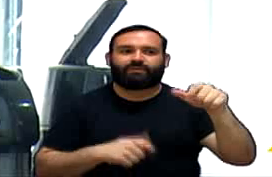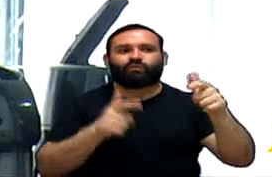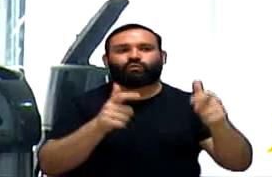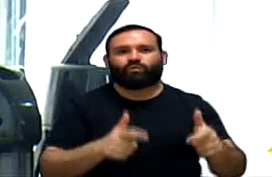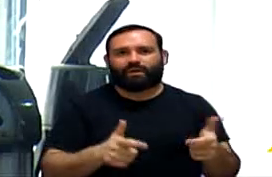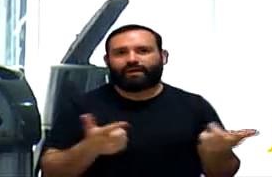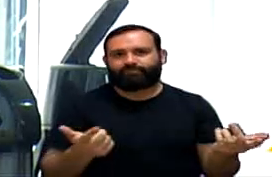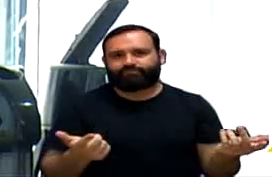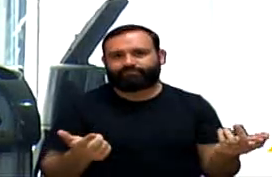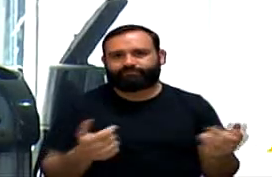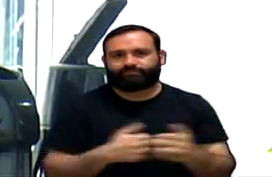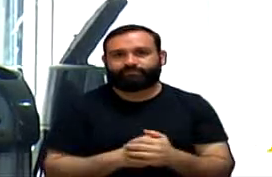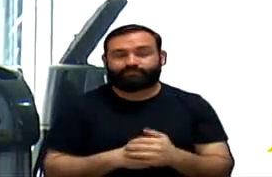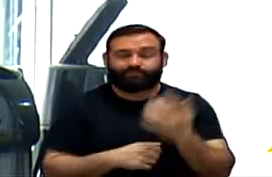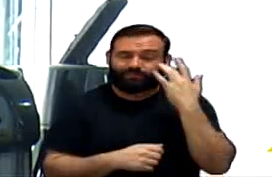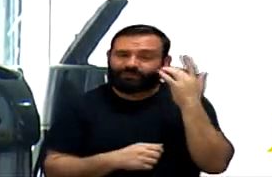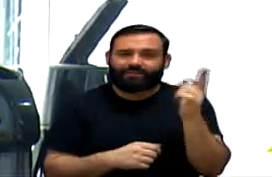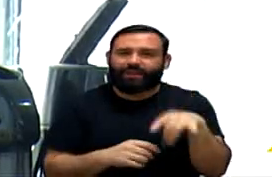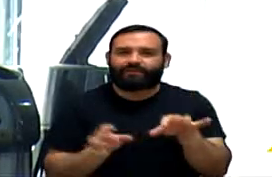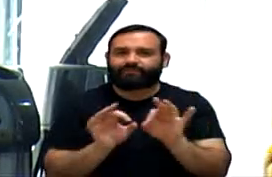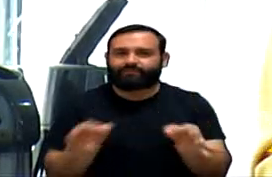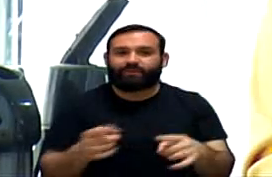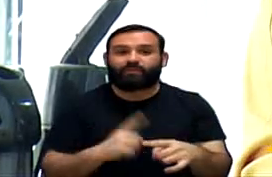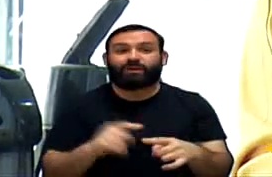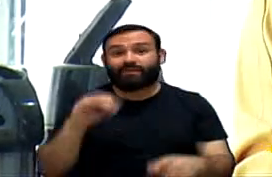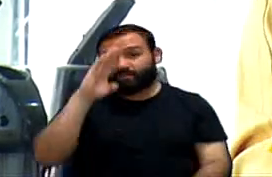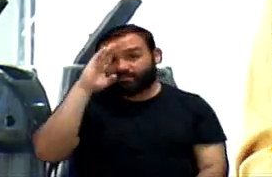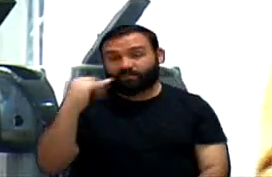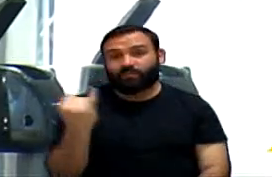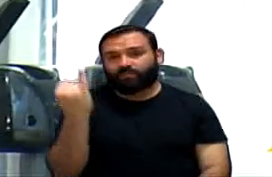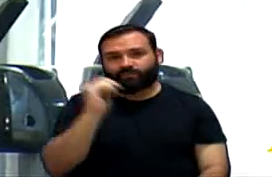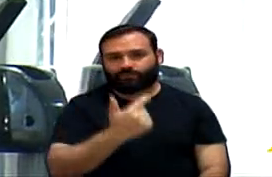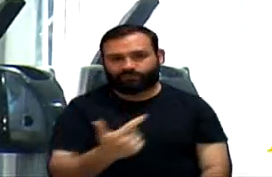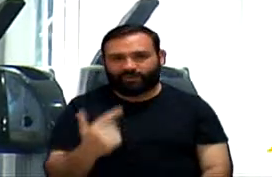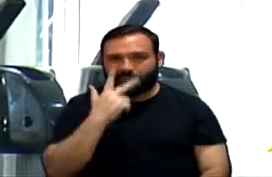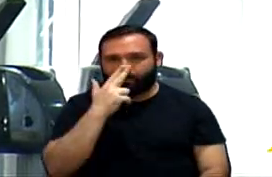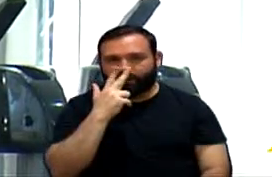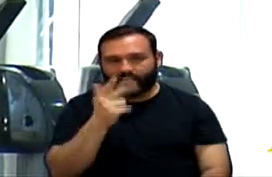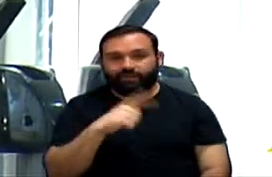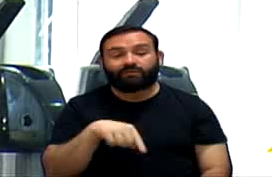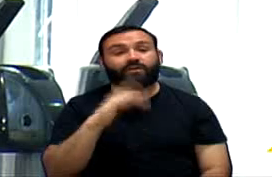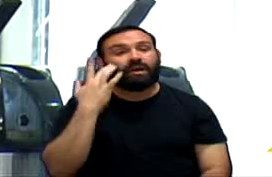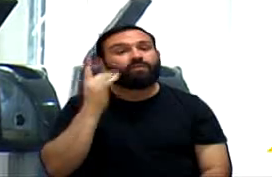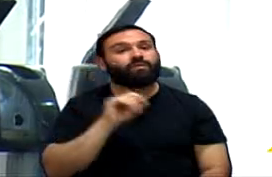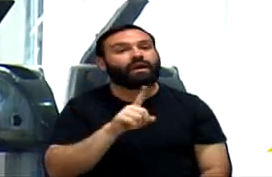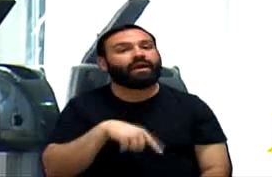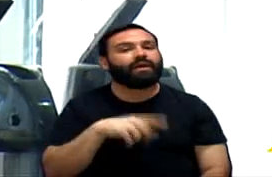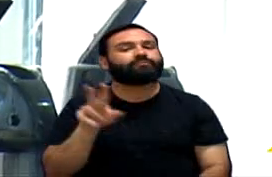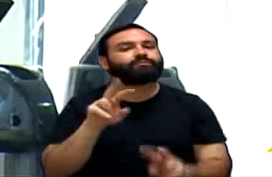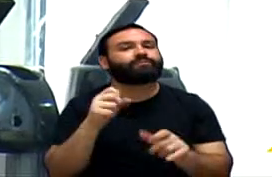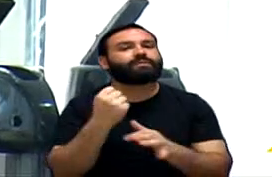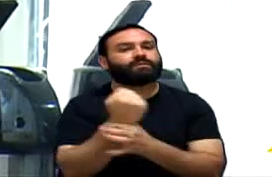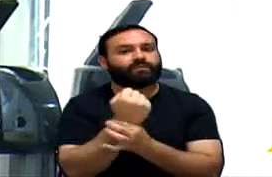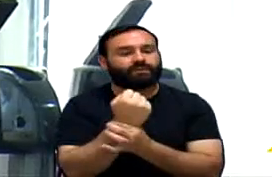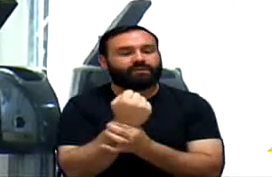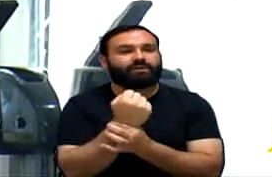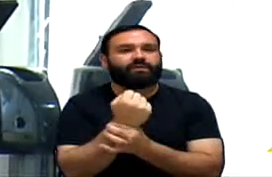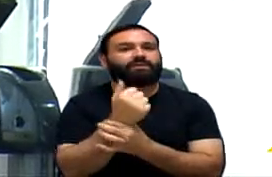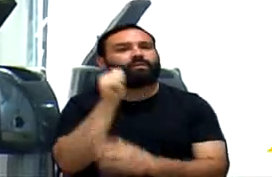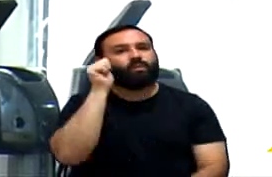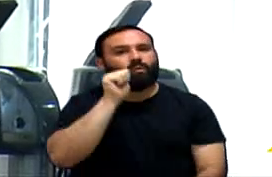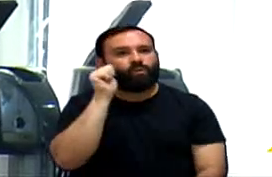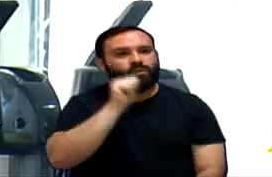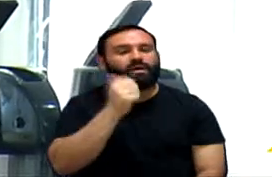determinada Rua deve ser detalhe porque não tem prioridade nós entendemos que isso é questão de segurança das